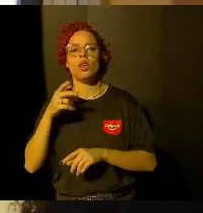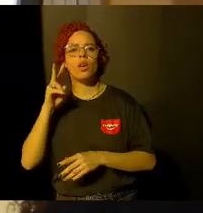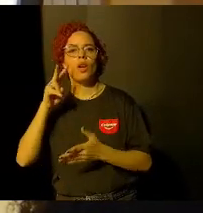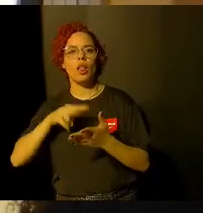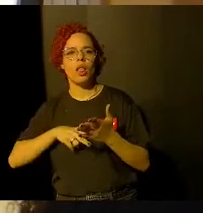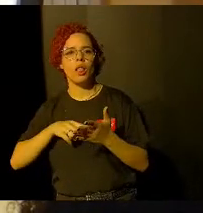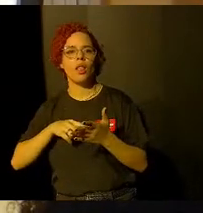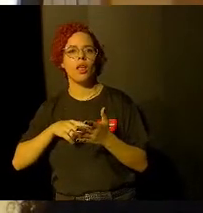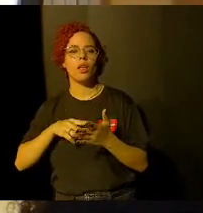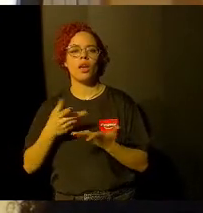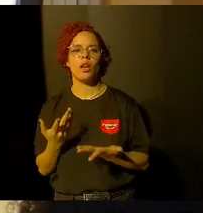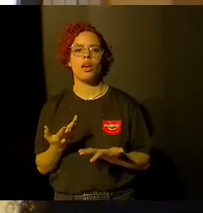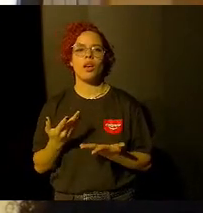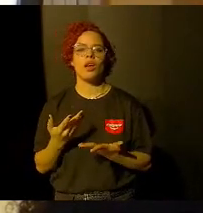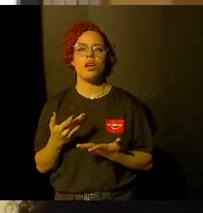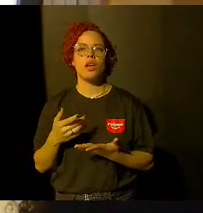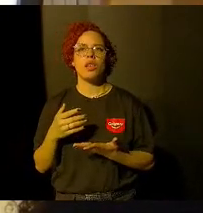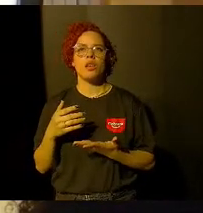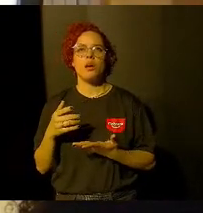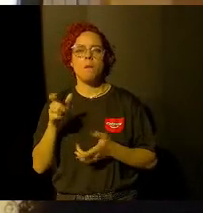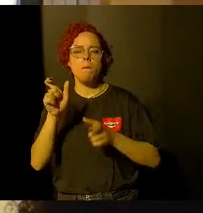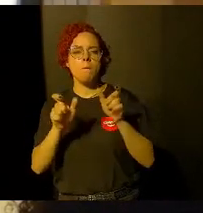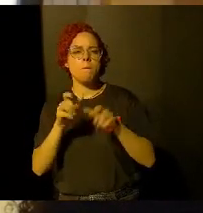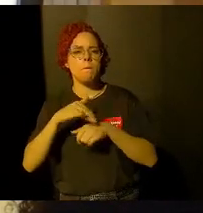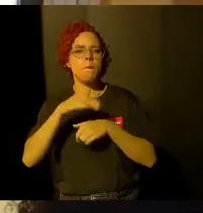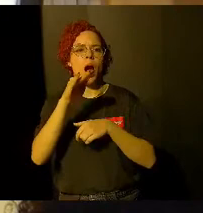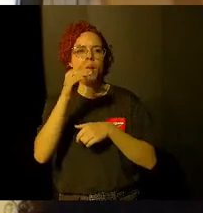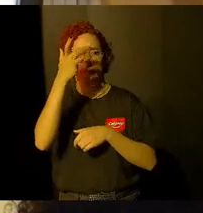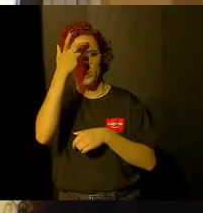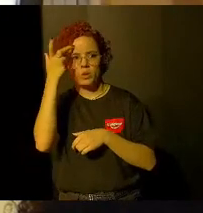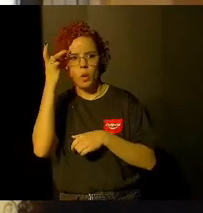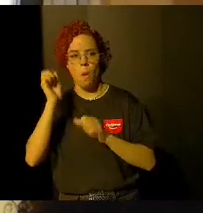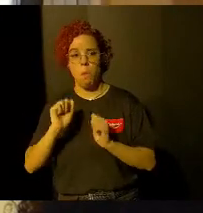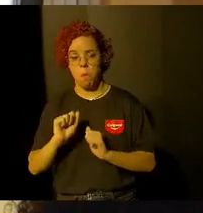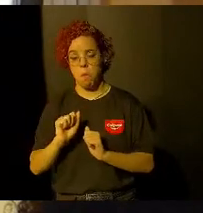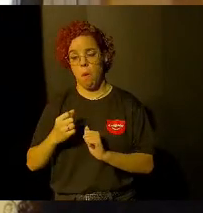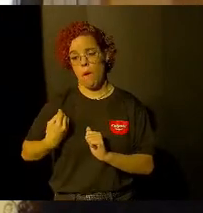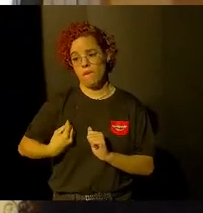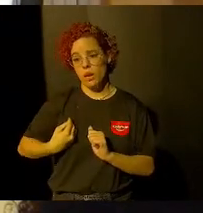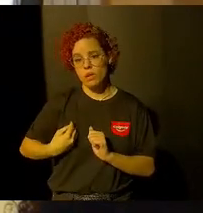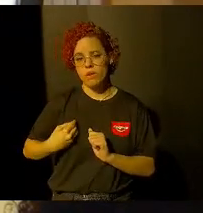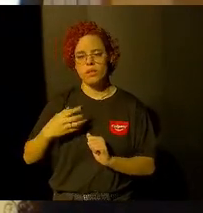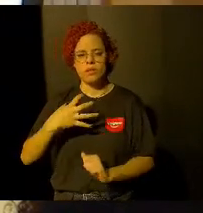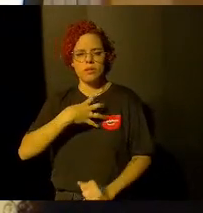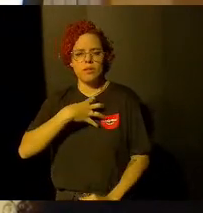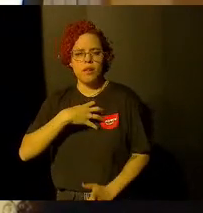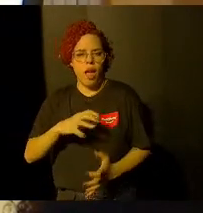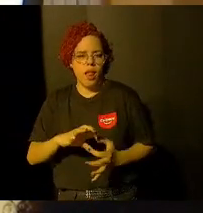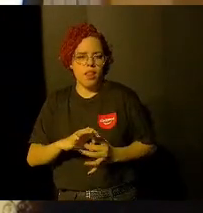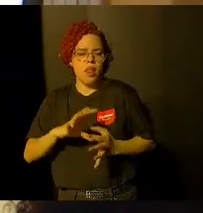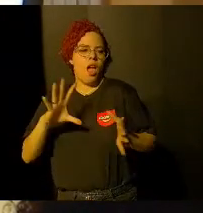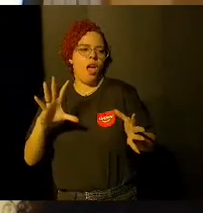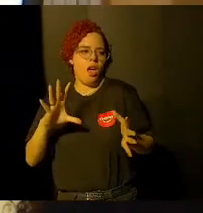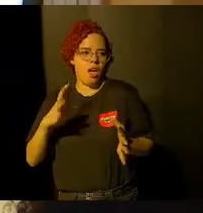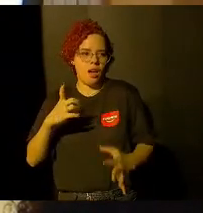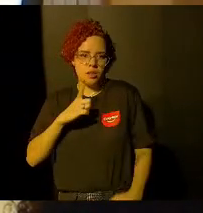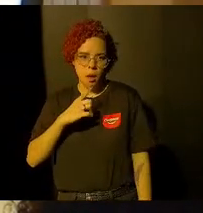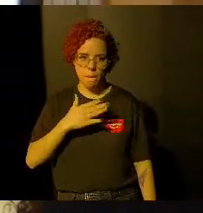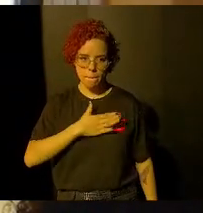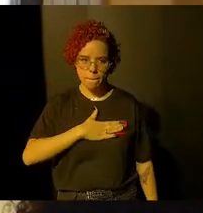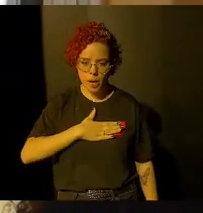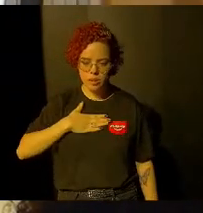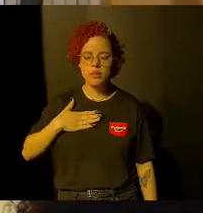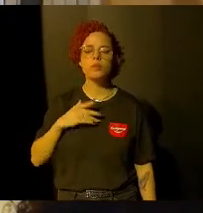que talvez mais pessoas pudessem viver sentir Liberdade ter prazer